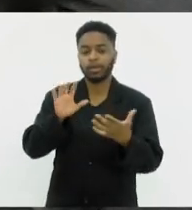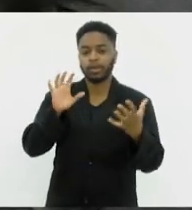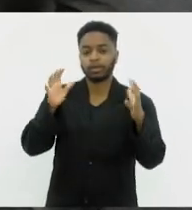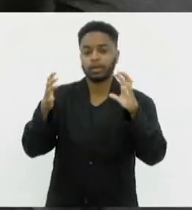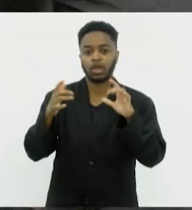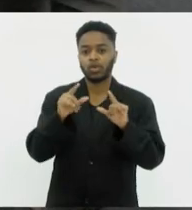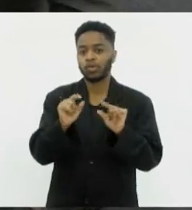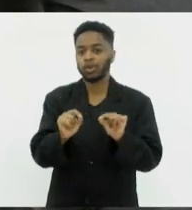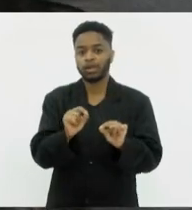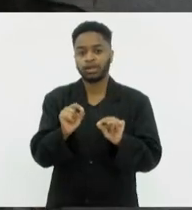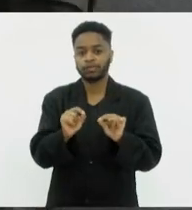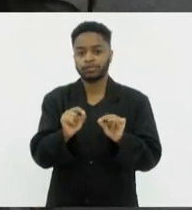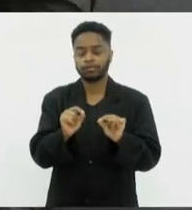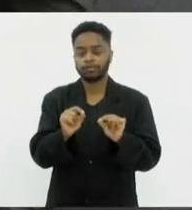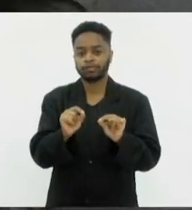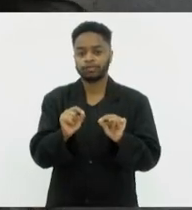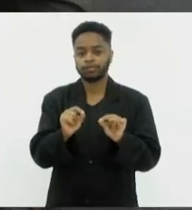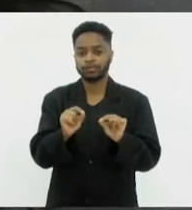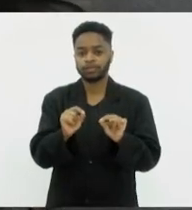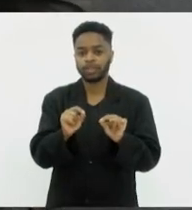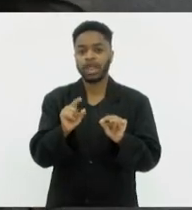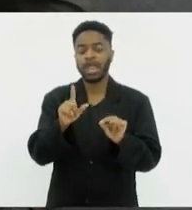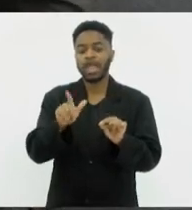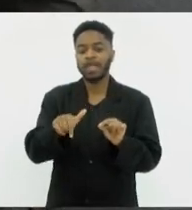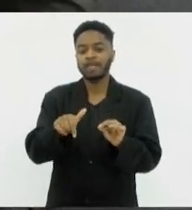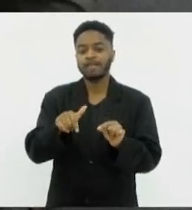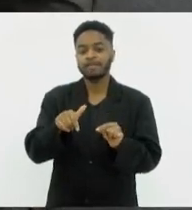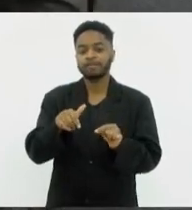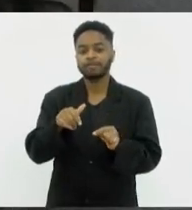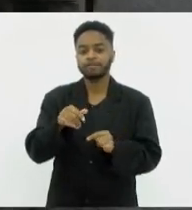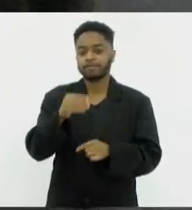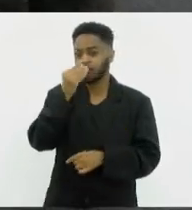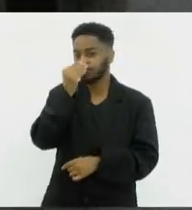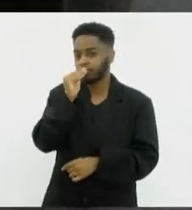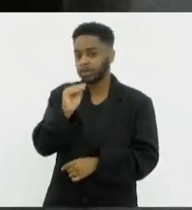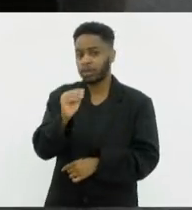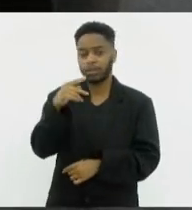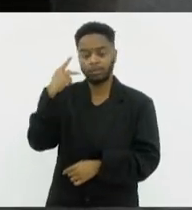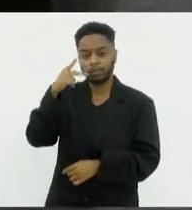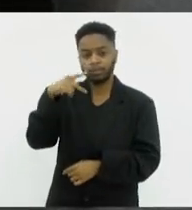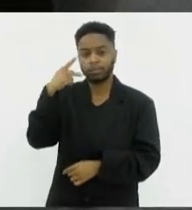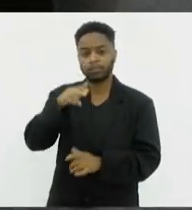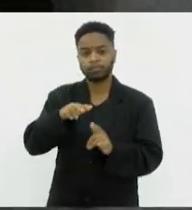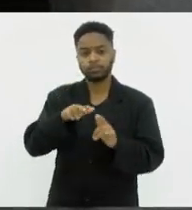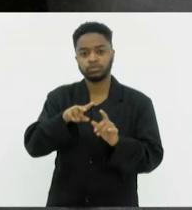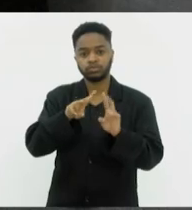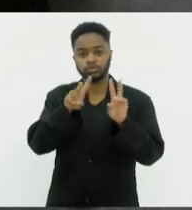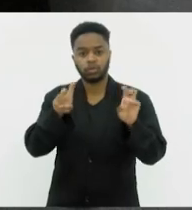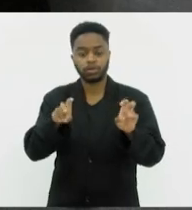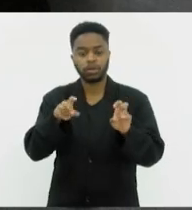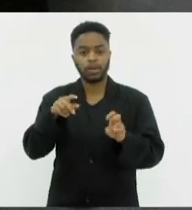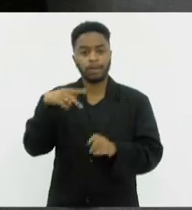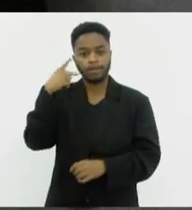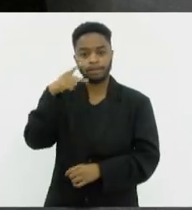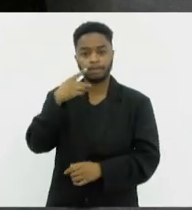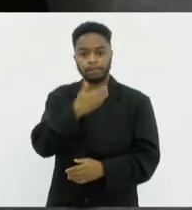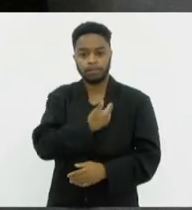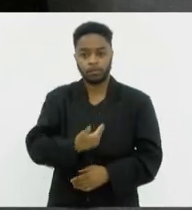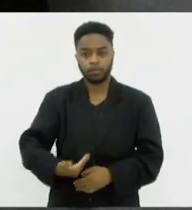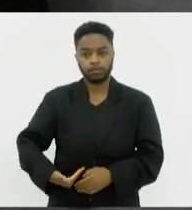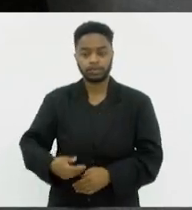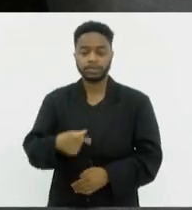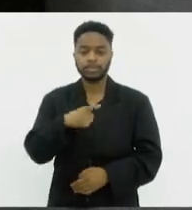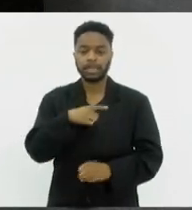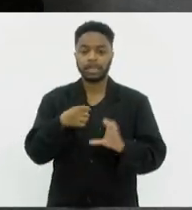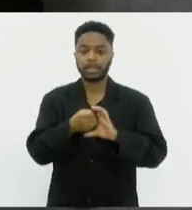a negligência política com relação às políticas públicas que possam ter um